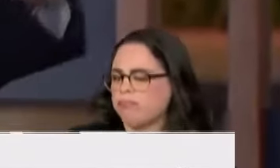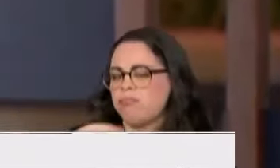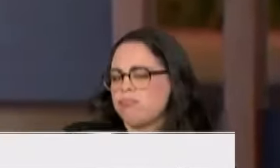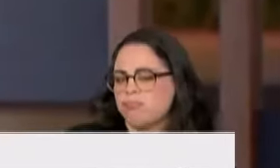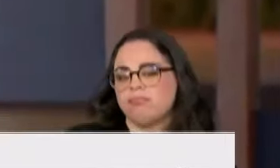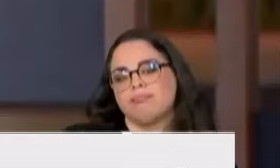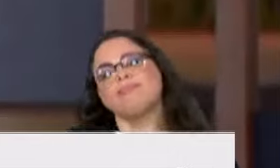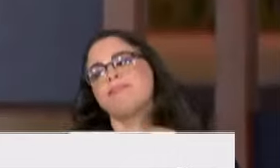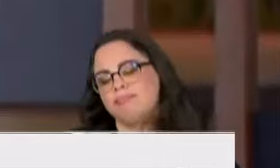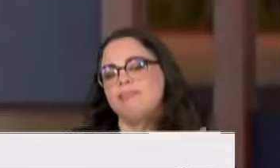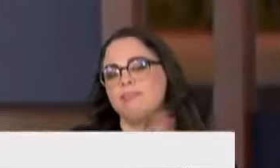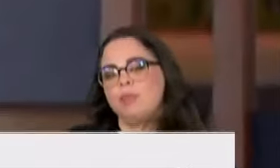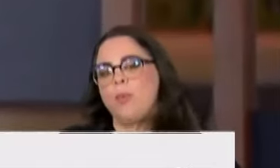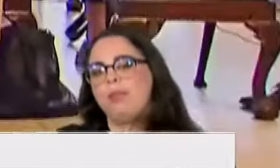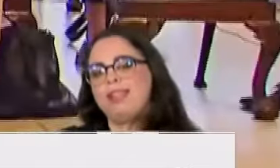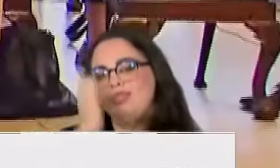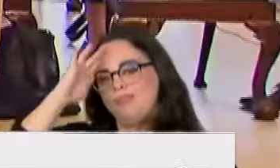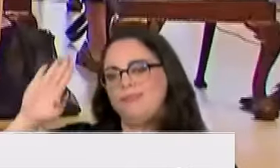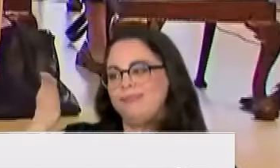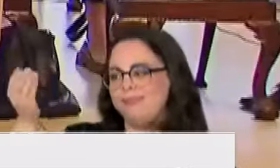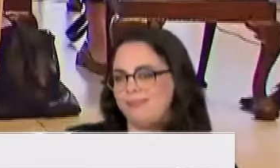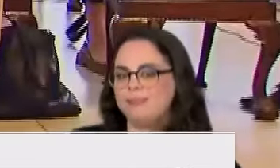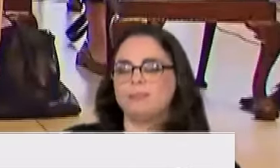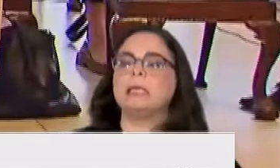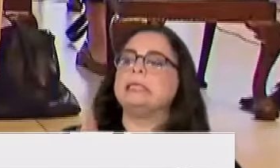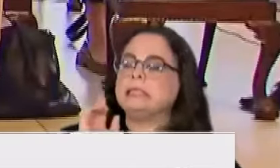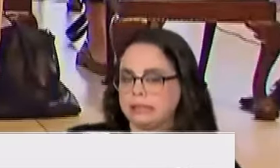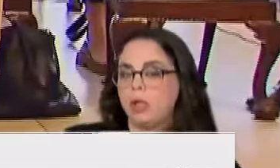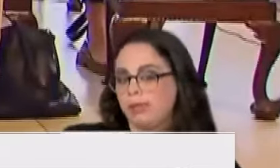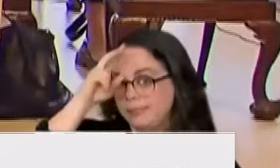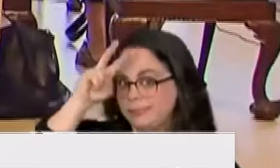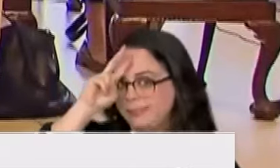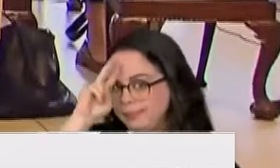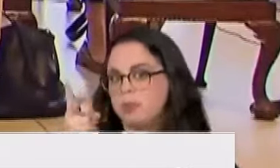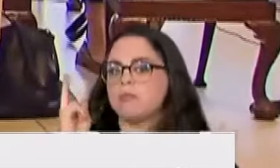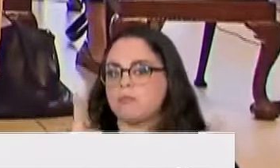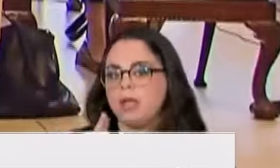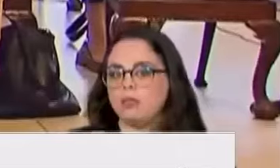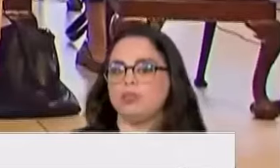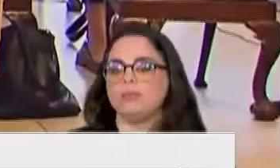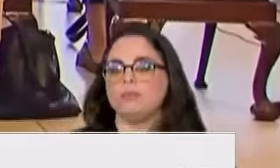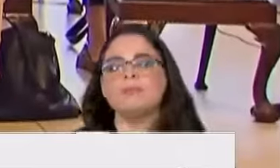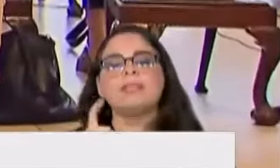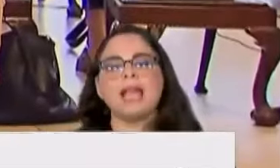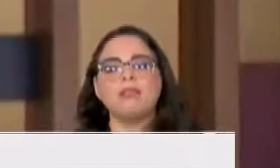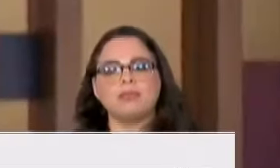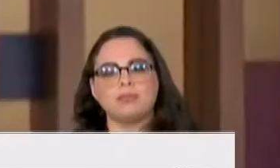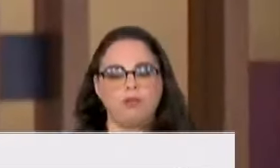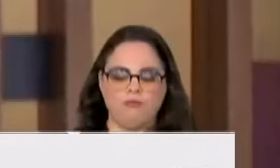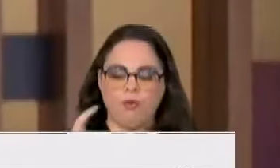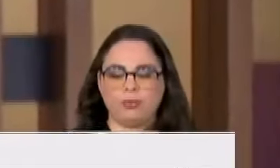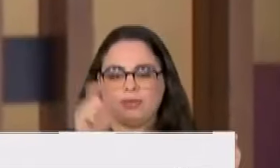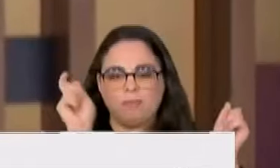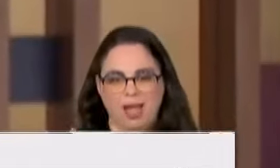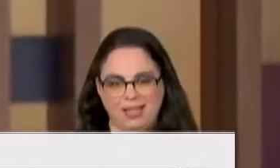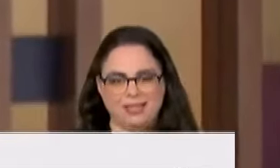eu vou passar a palavra para o Brigadeiro. Tá bem. Apenas relembrando, na operação Voltando em Paz, outubro